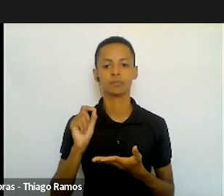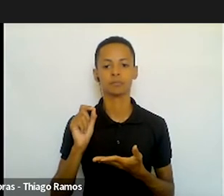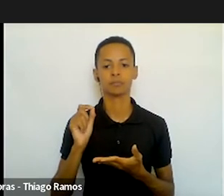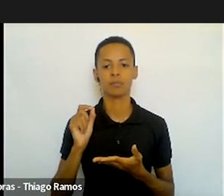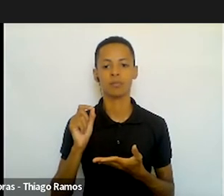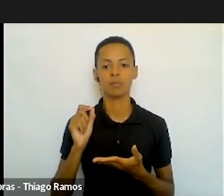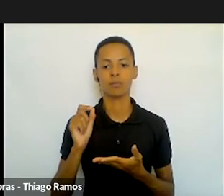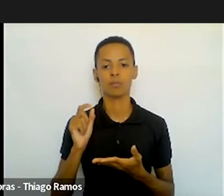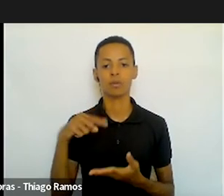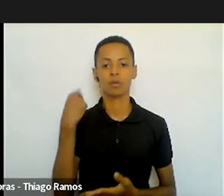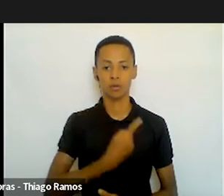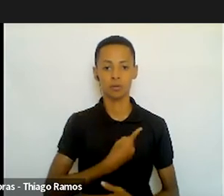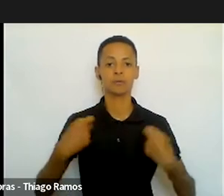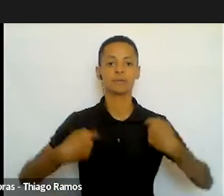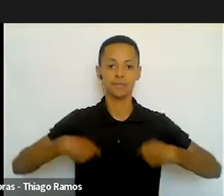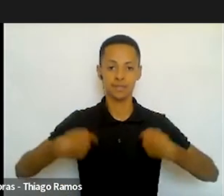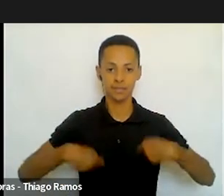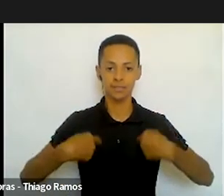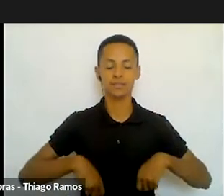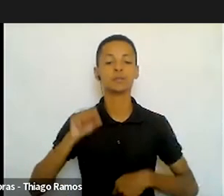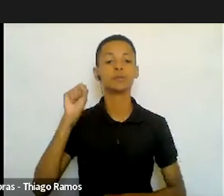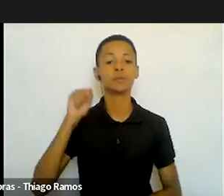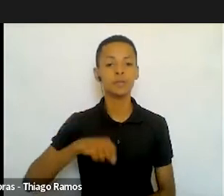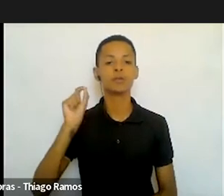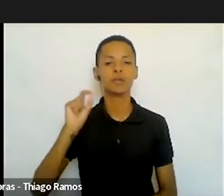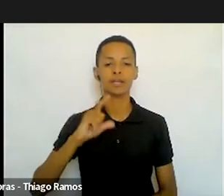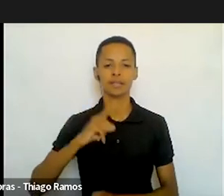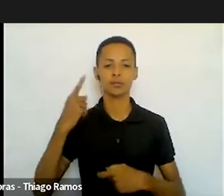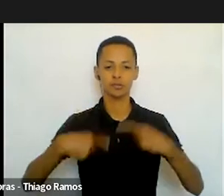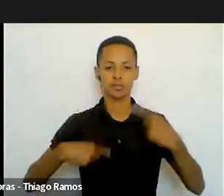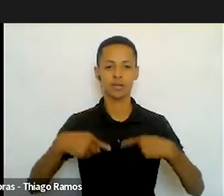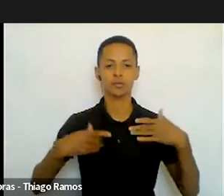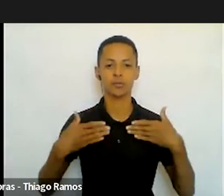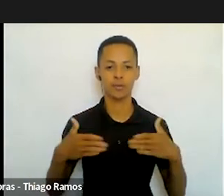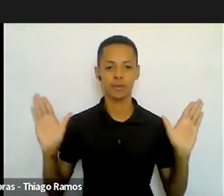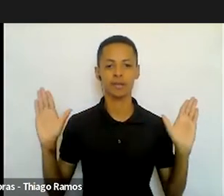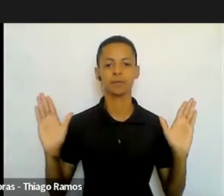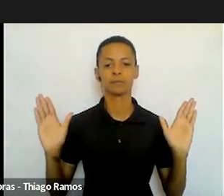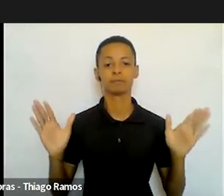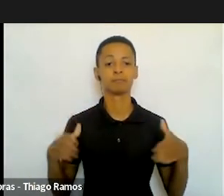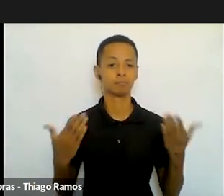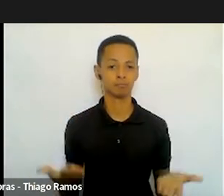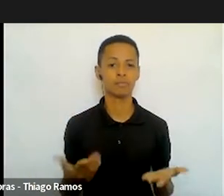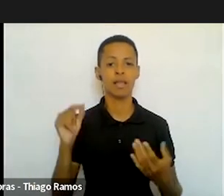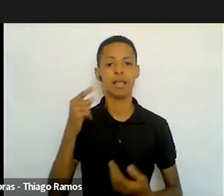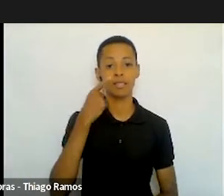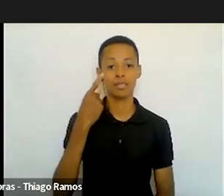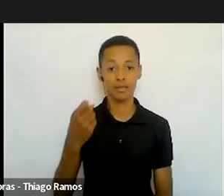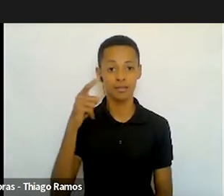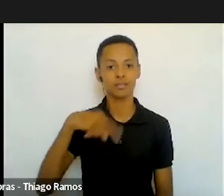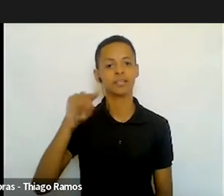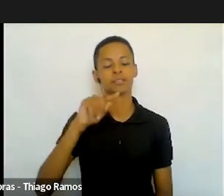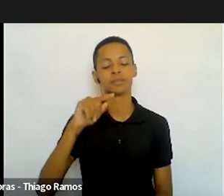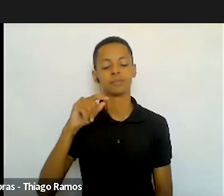que nós devemos, de fato, ter um diálogo aberto. E aí, uma coisa interessante que foi falada aqui